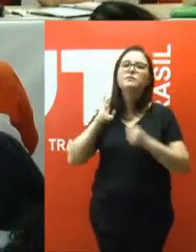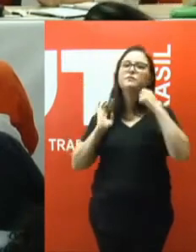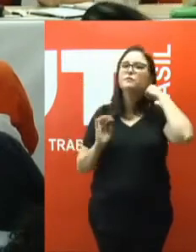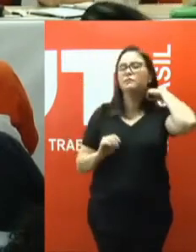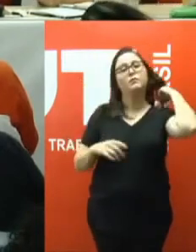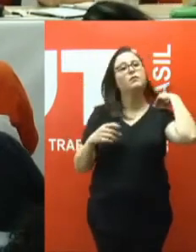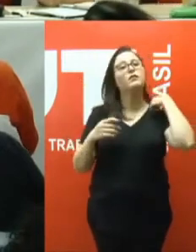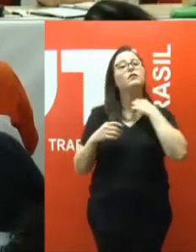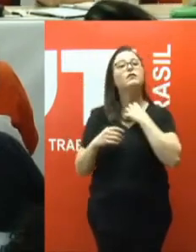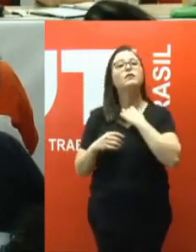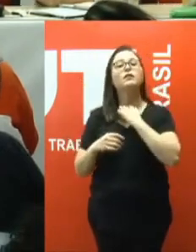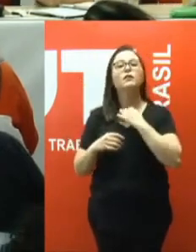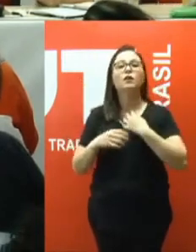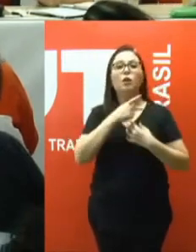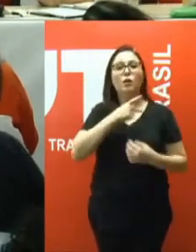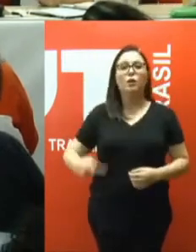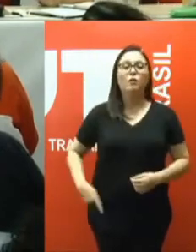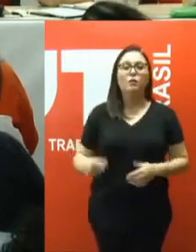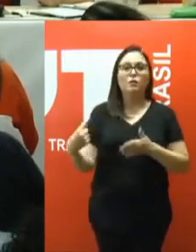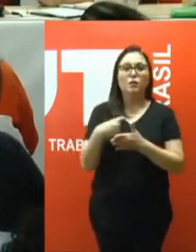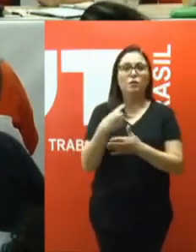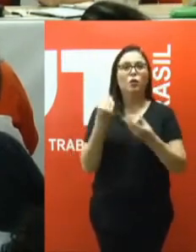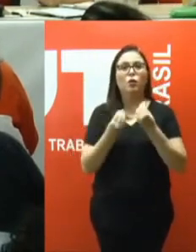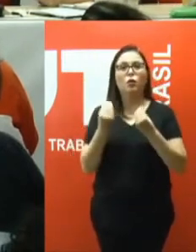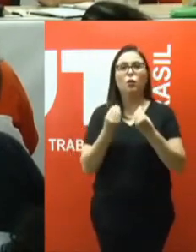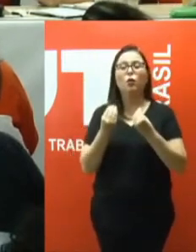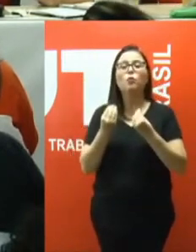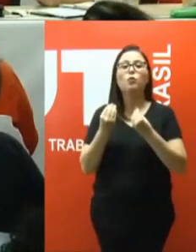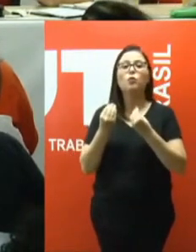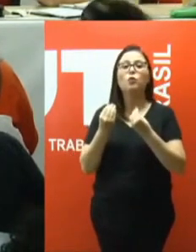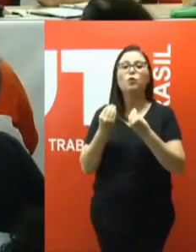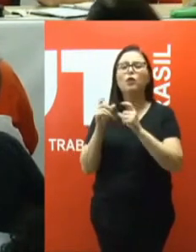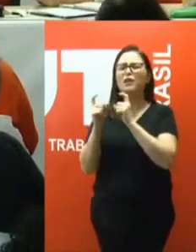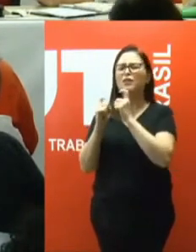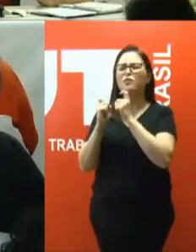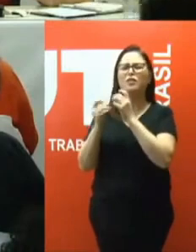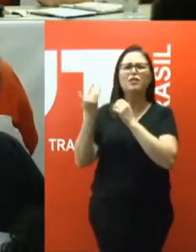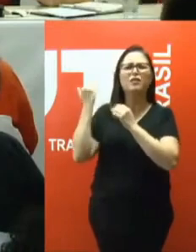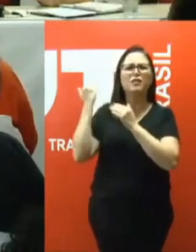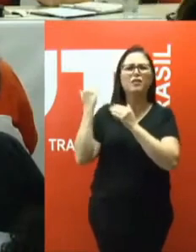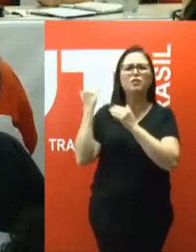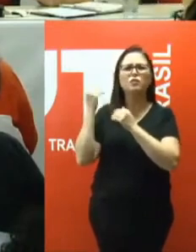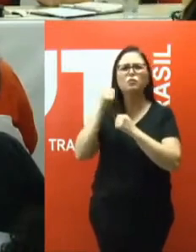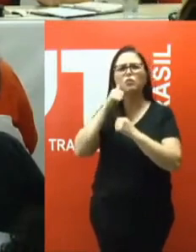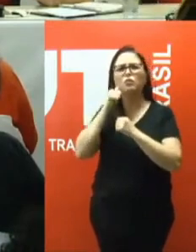O presidente está perguntando como é que foi a reunião com a companheira da Espanha.